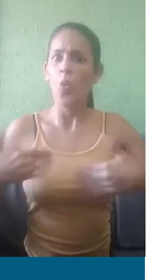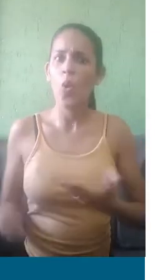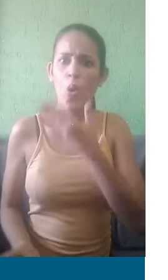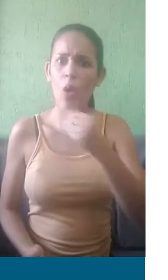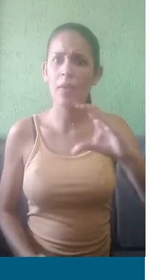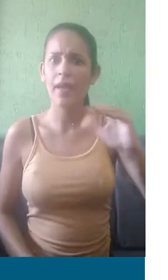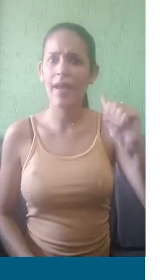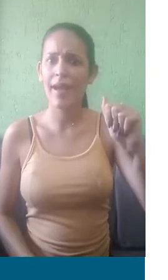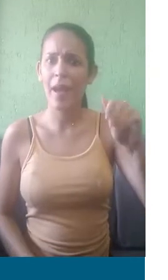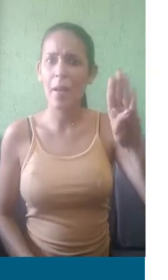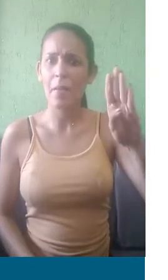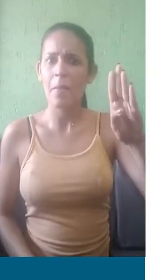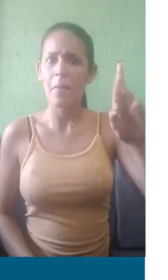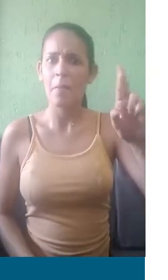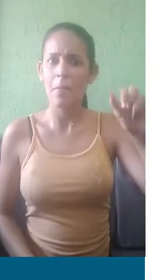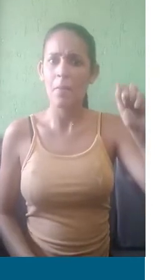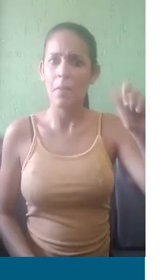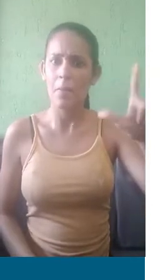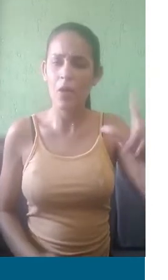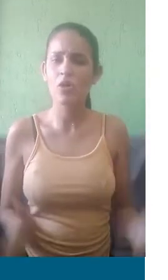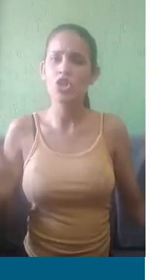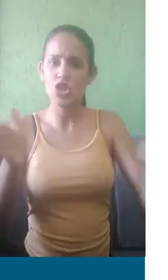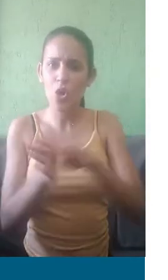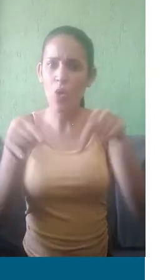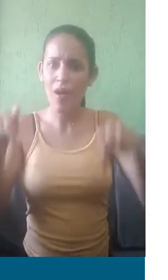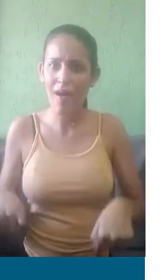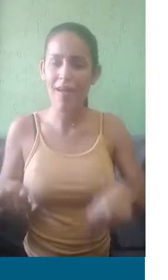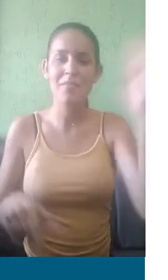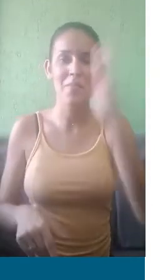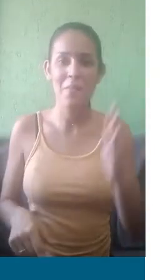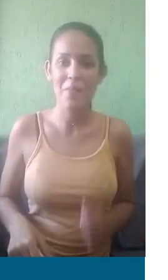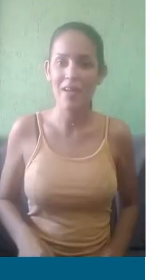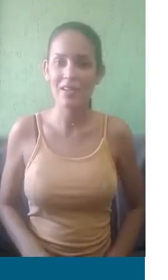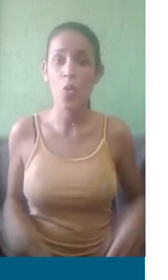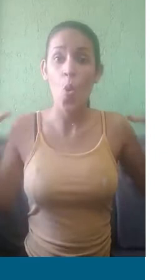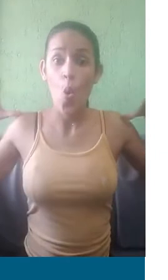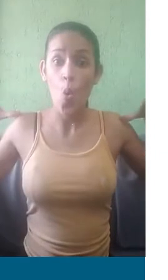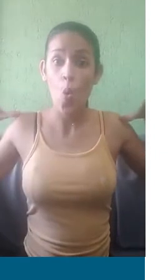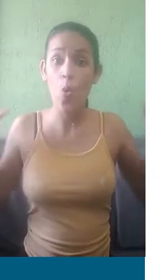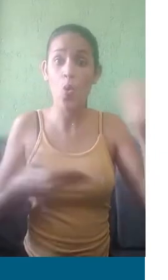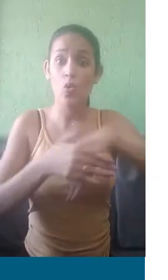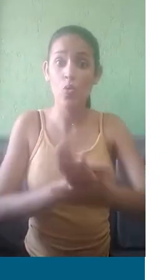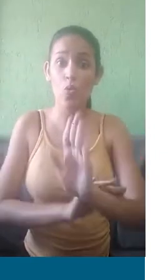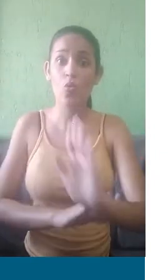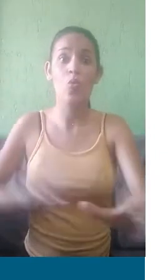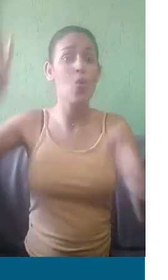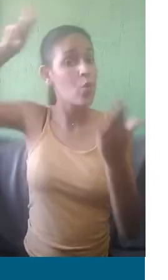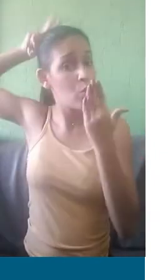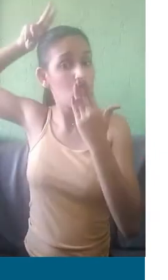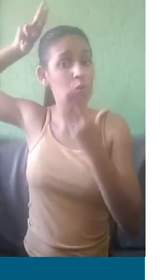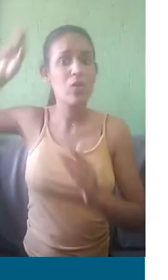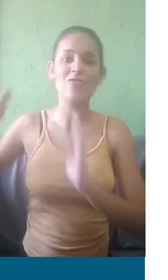holandês já está aqui. O anjo respira alegre. Não faz mal, isso é boa gente. Vou arejar outra vez. O anjo